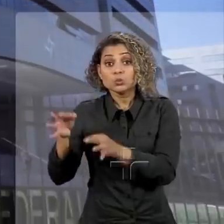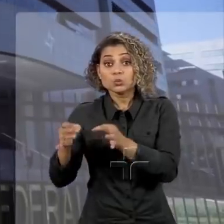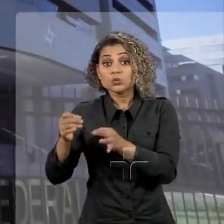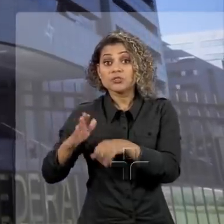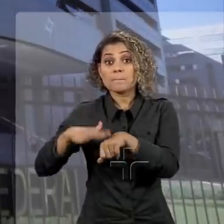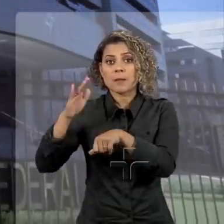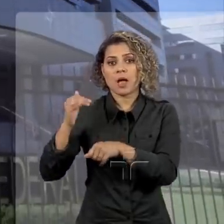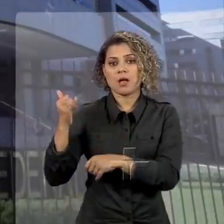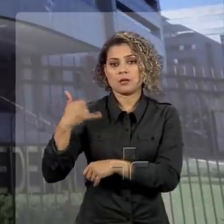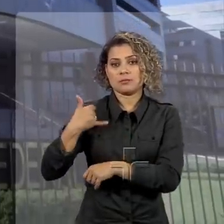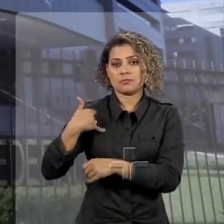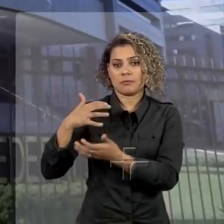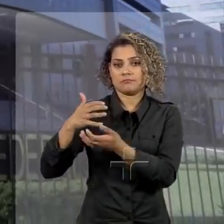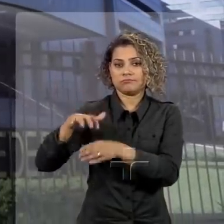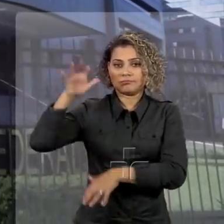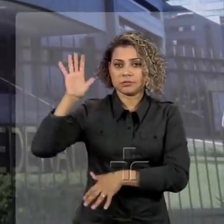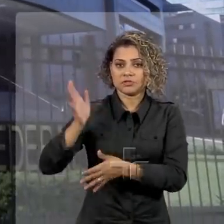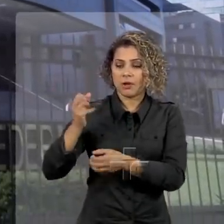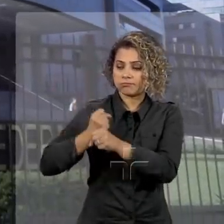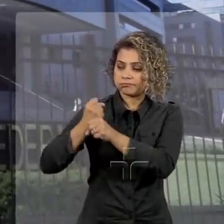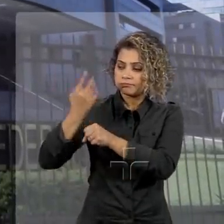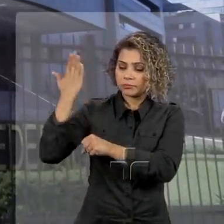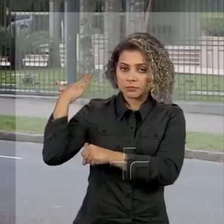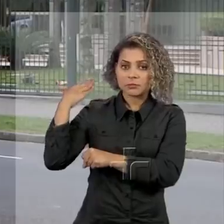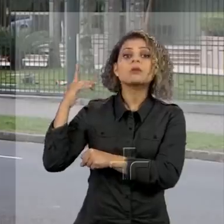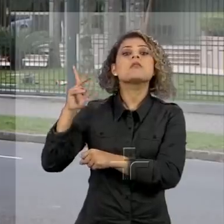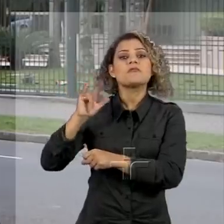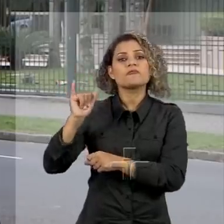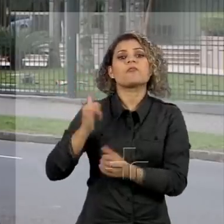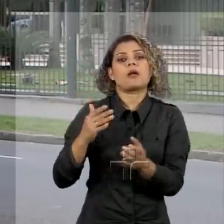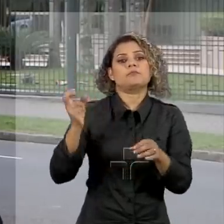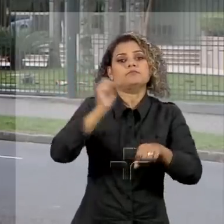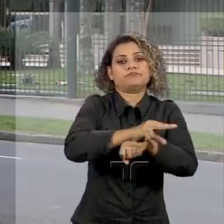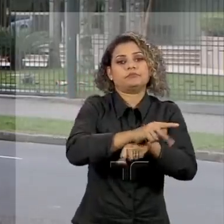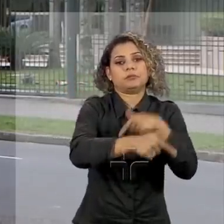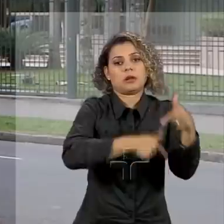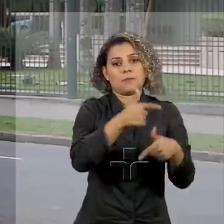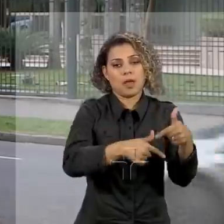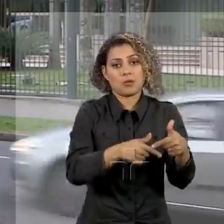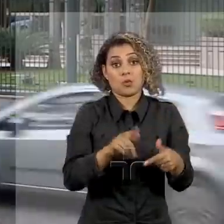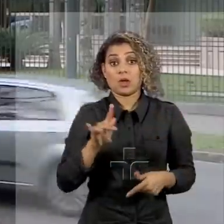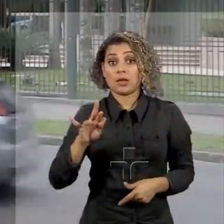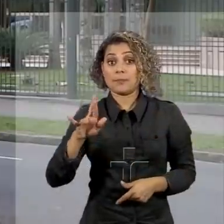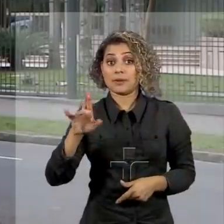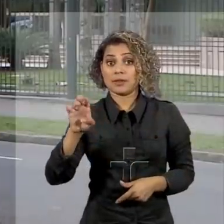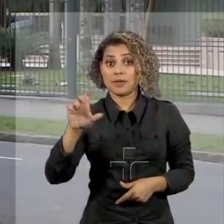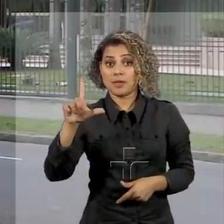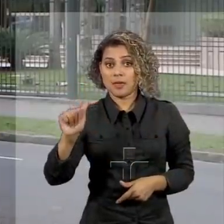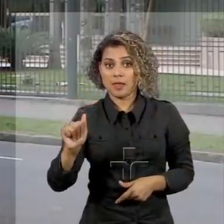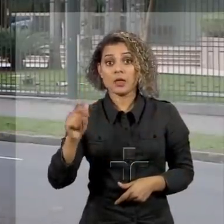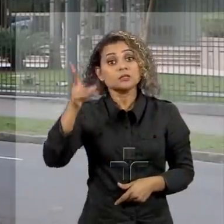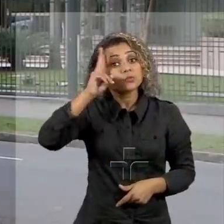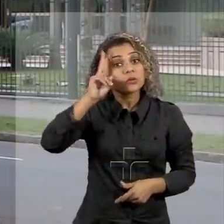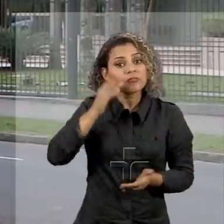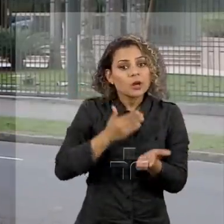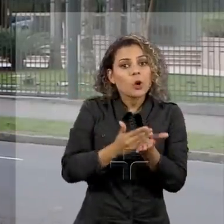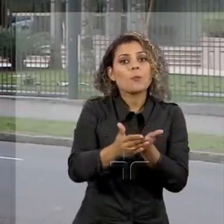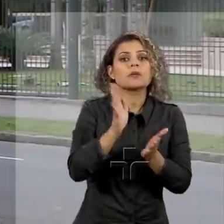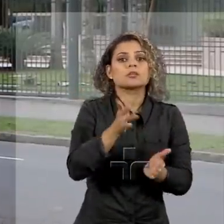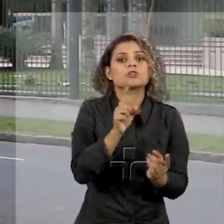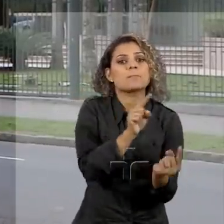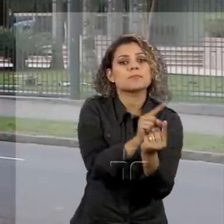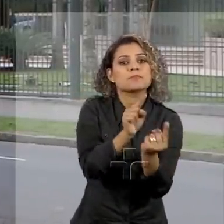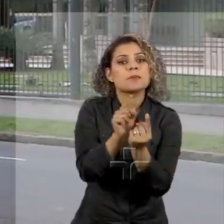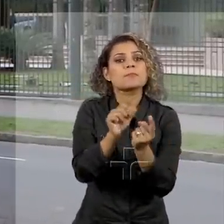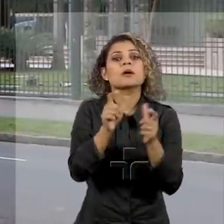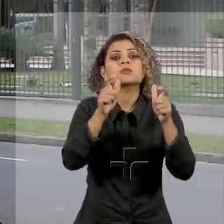assumir o cargo. O edital ainda não tem data para acontecer. Na segunda-feira, Gabriela Hart vai começar a ouvir os réus no processo do